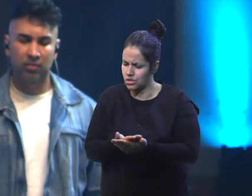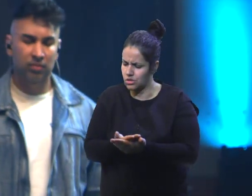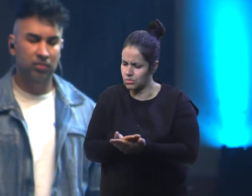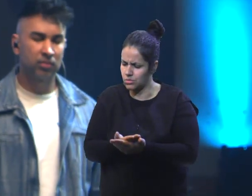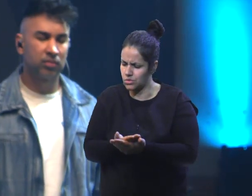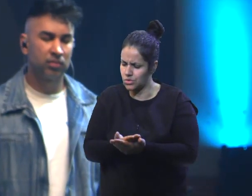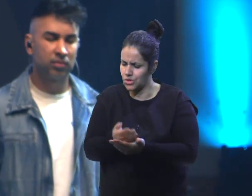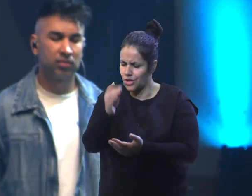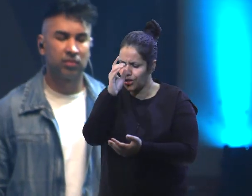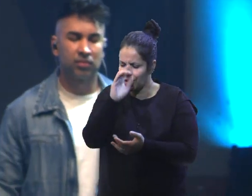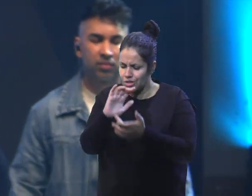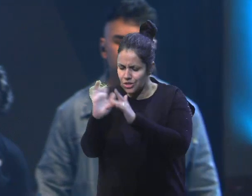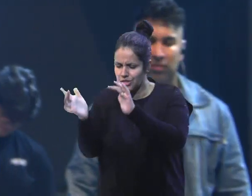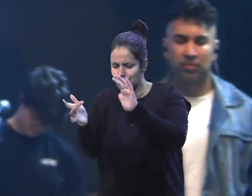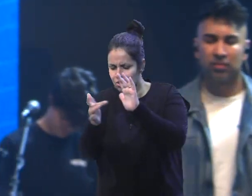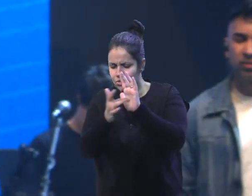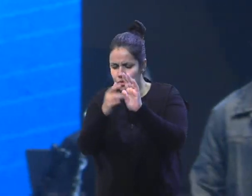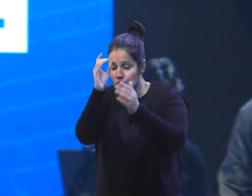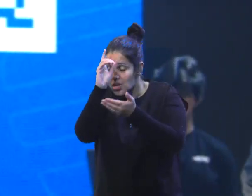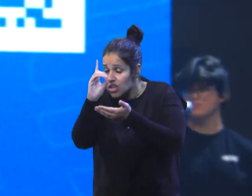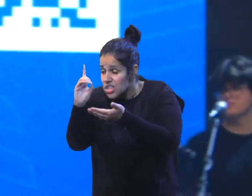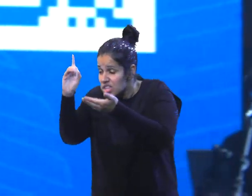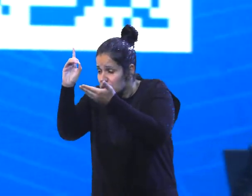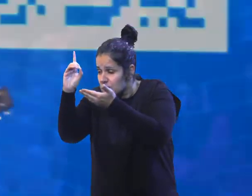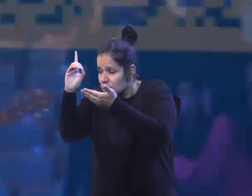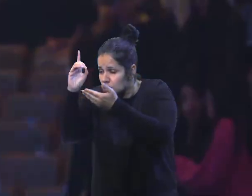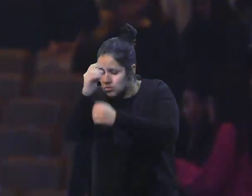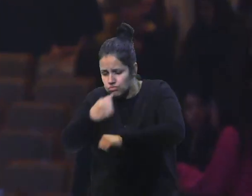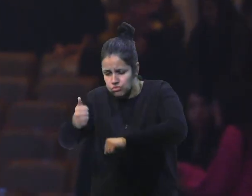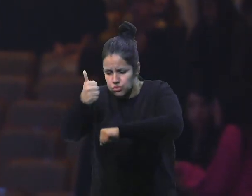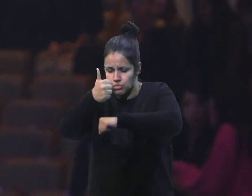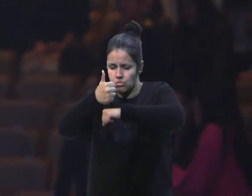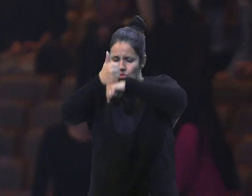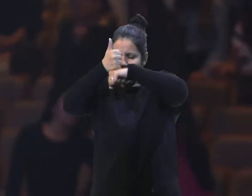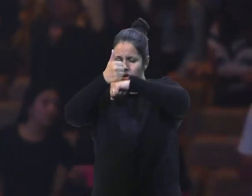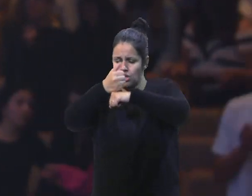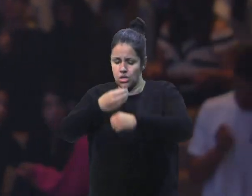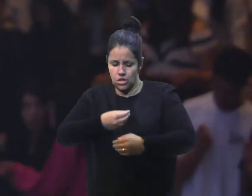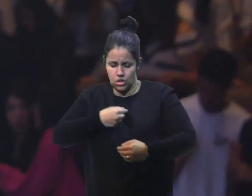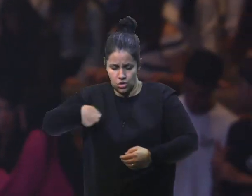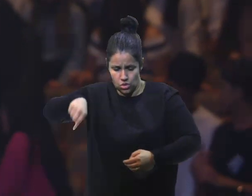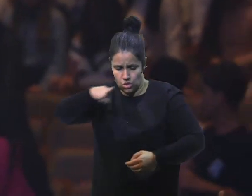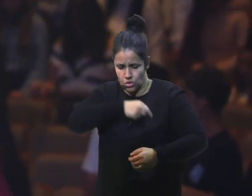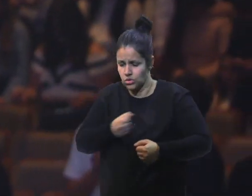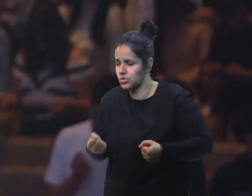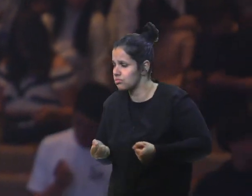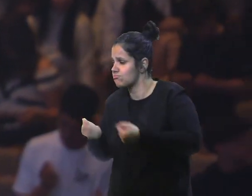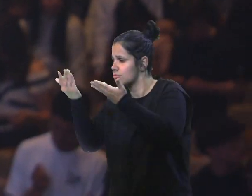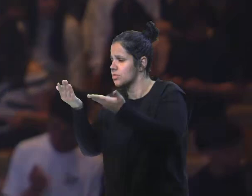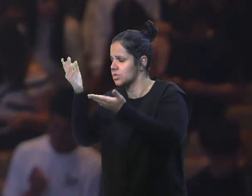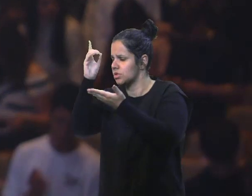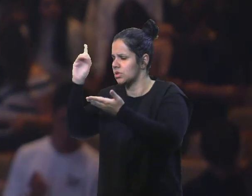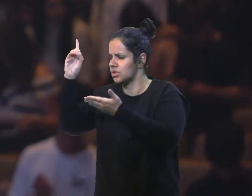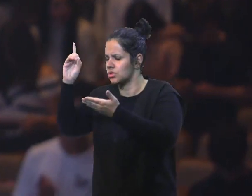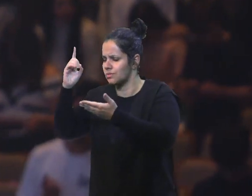é nosso dono, que somos seus, Pai, nós vamos te seguir.